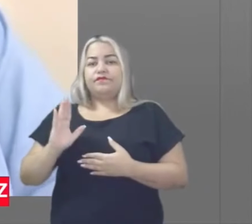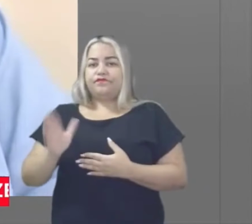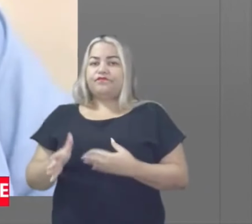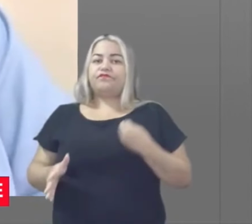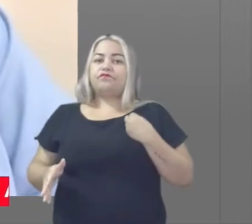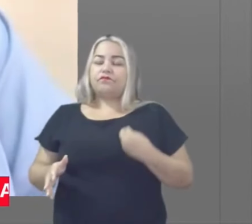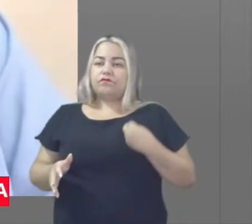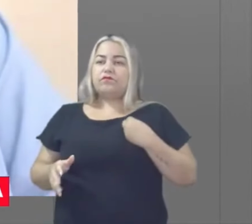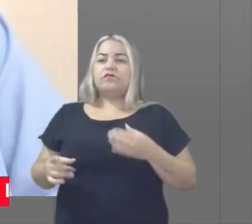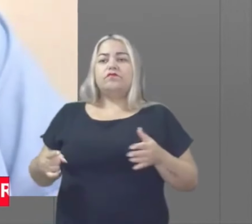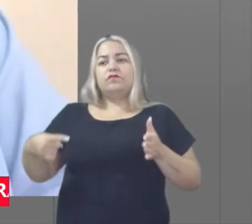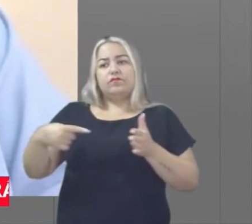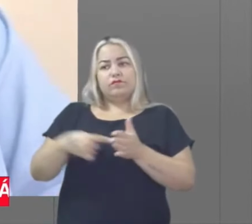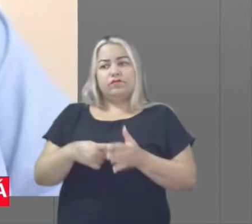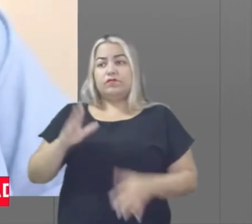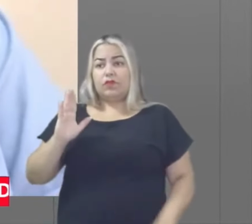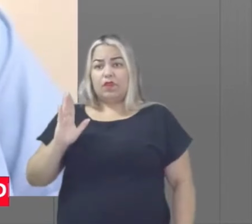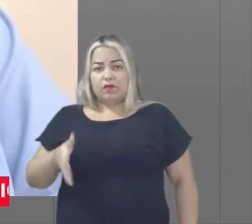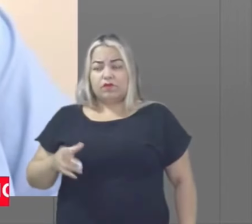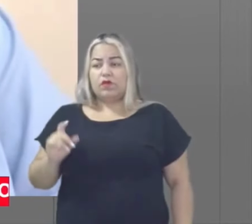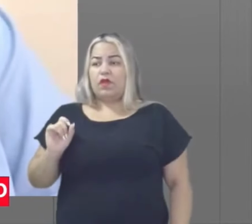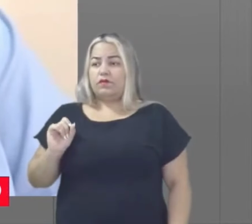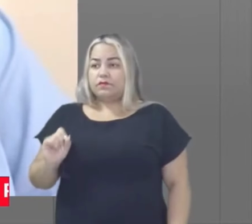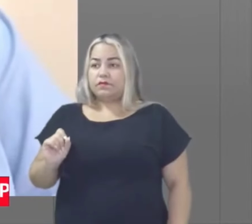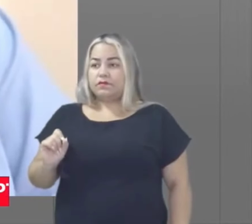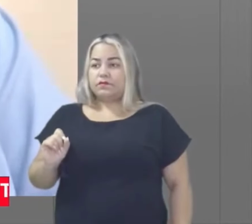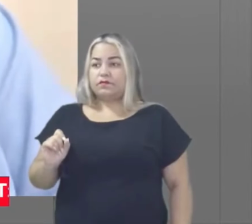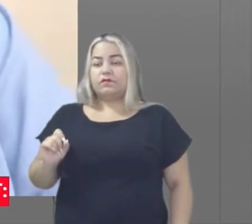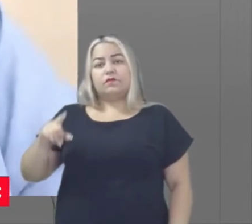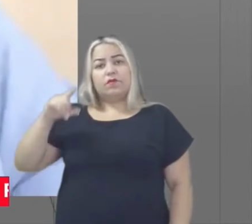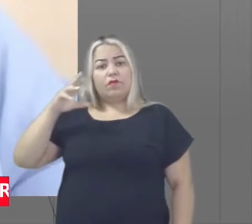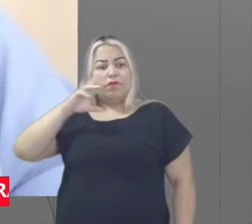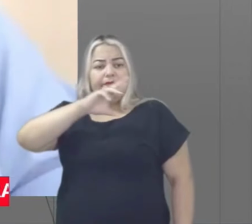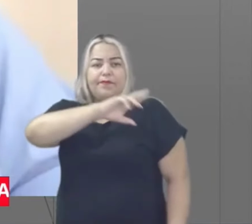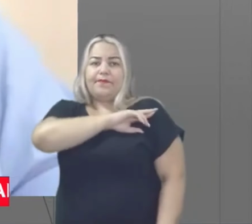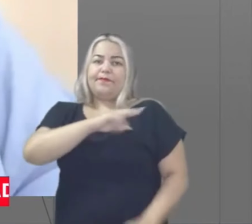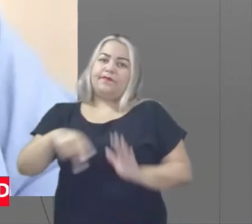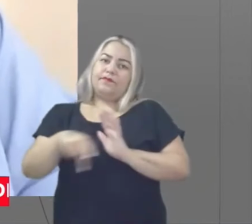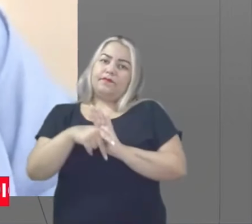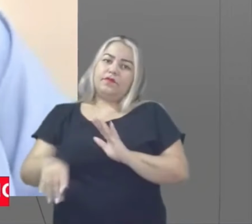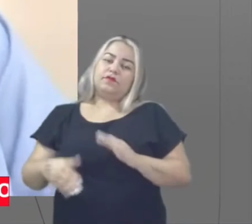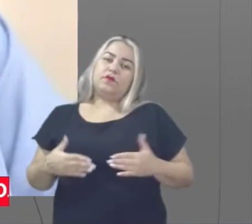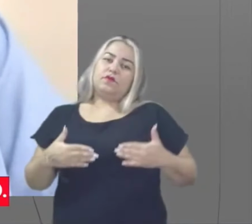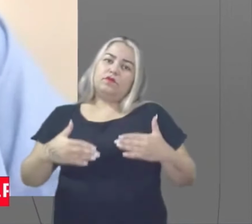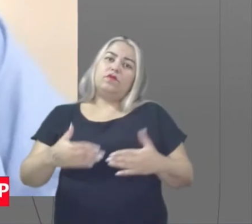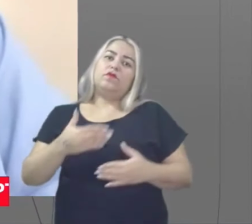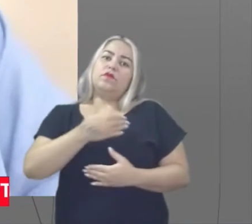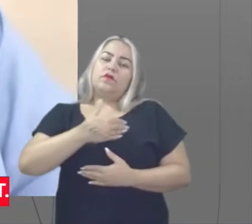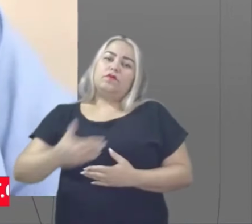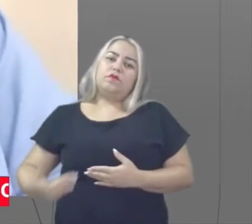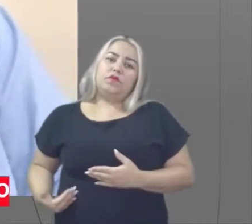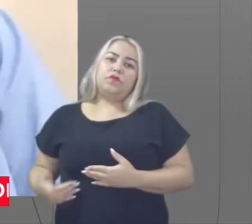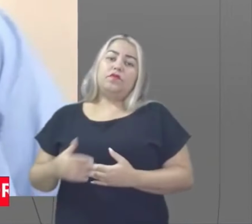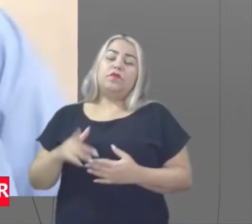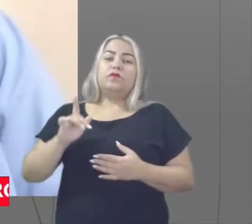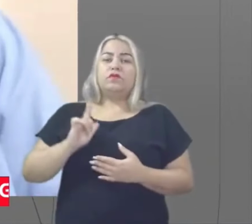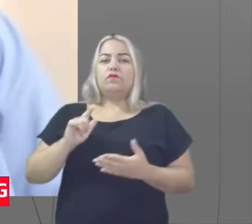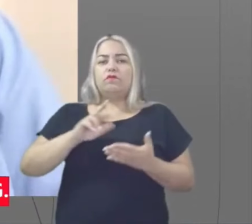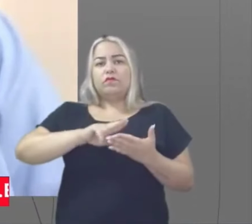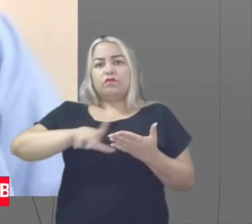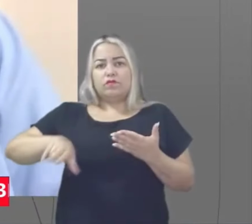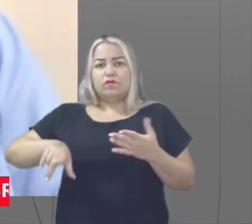nós denunciamos isso já às autoridades, ao próprio Ministério Público foi provocado em relação a isso. Tem uma série